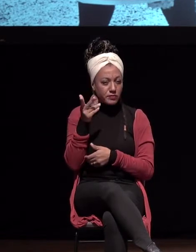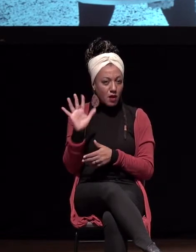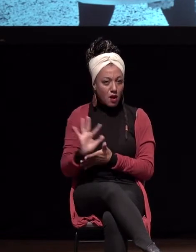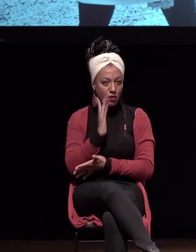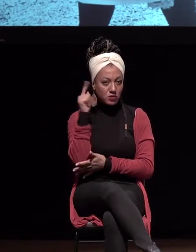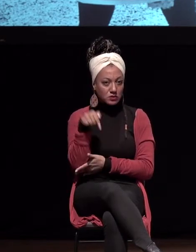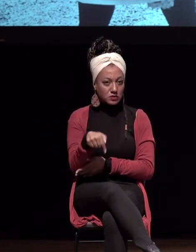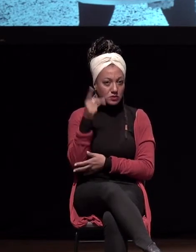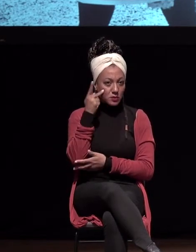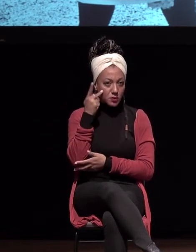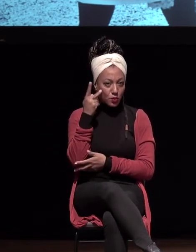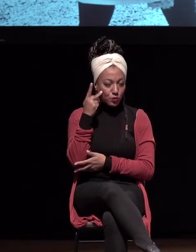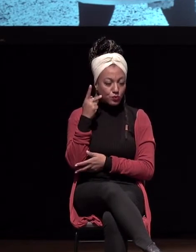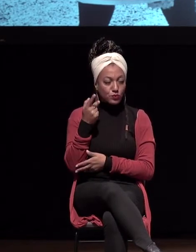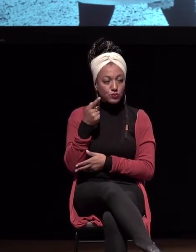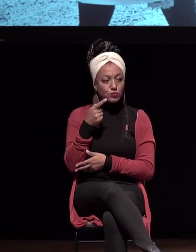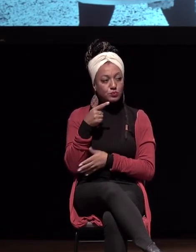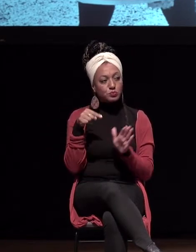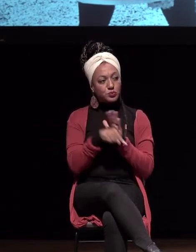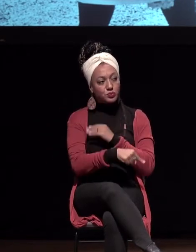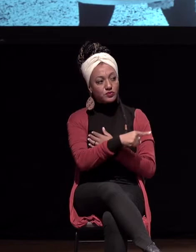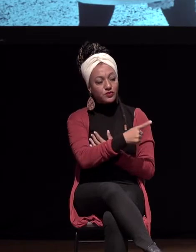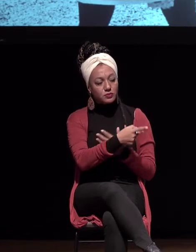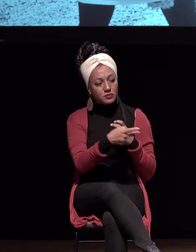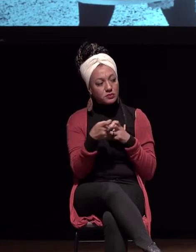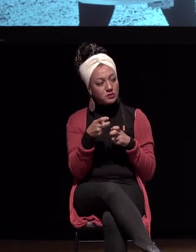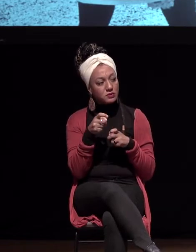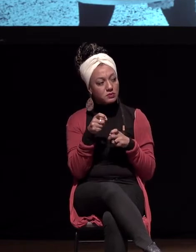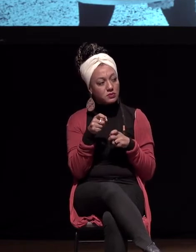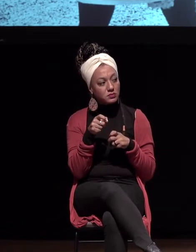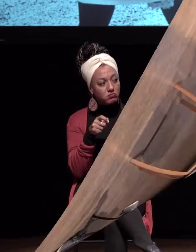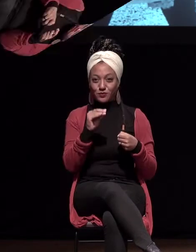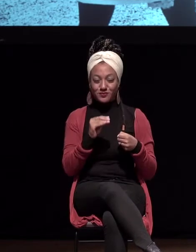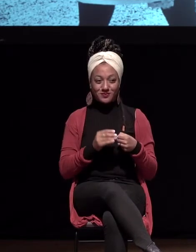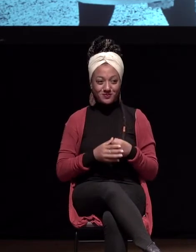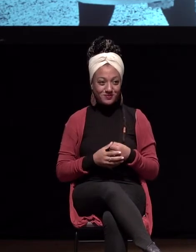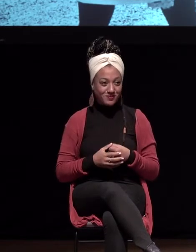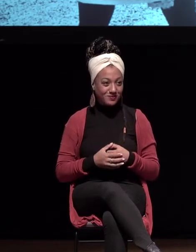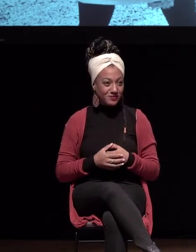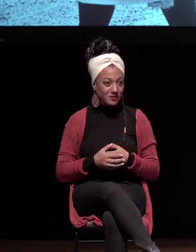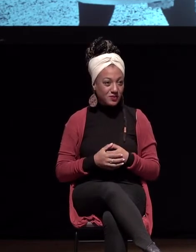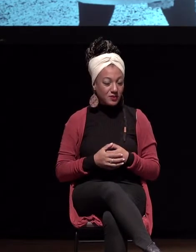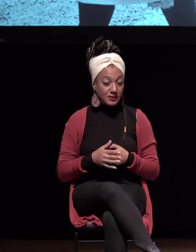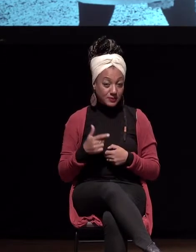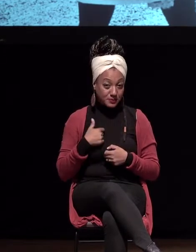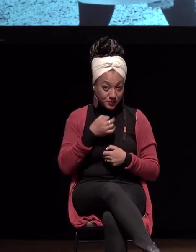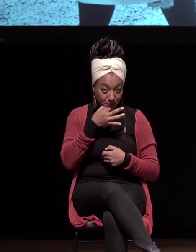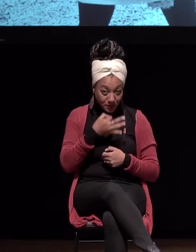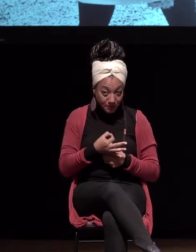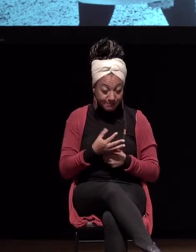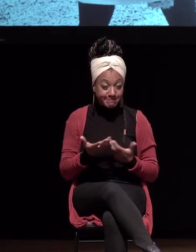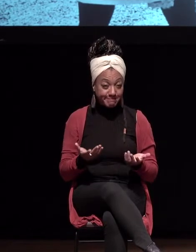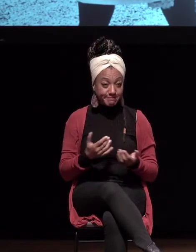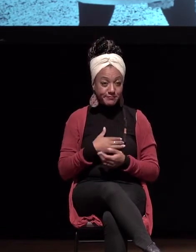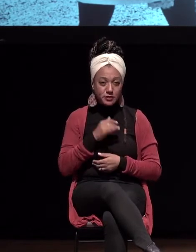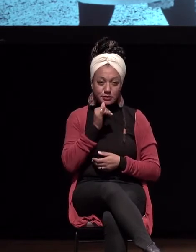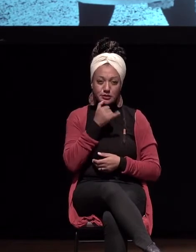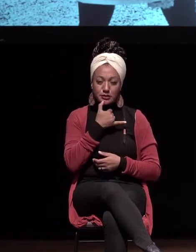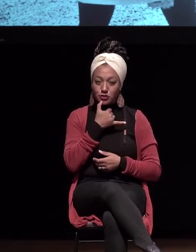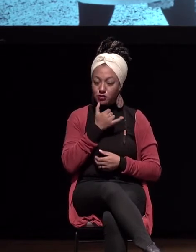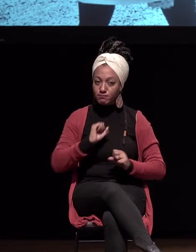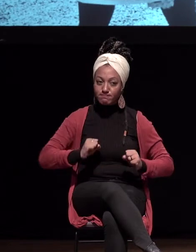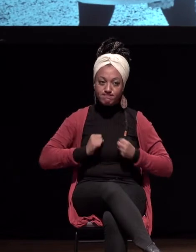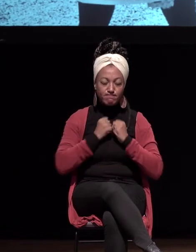dessa gentrificação mesmo. Acho que é mais nesse sentido. Eu vejo com tristeza, vejo com